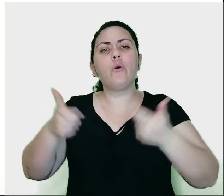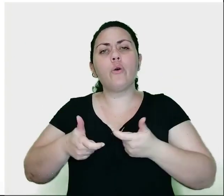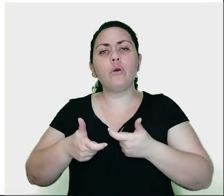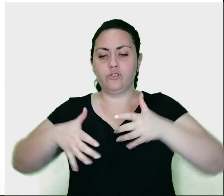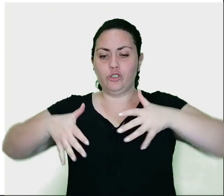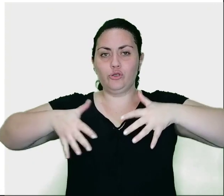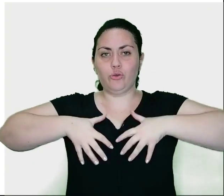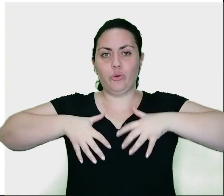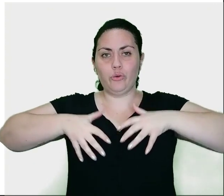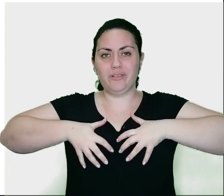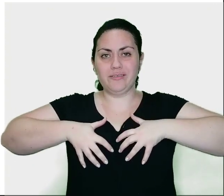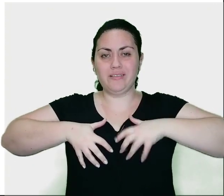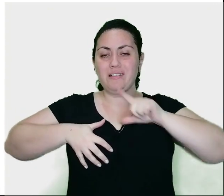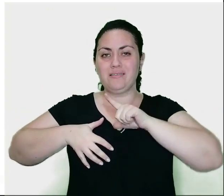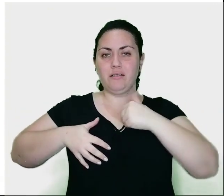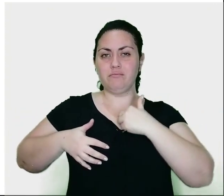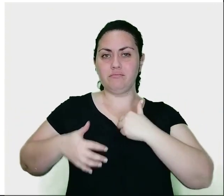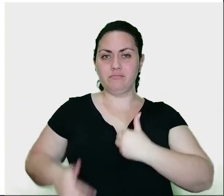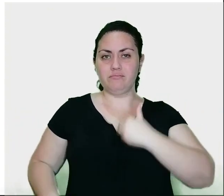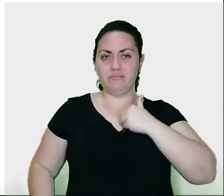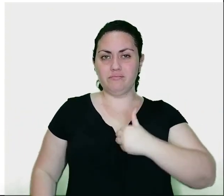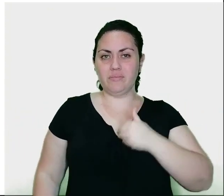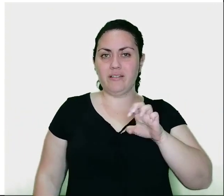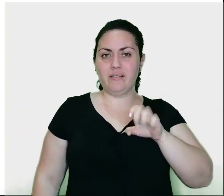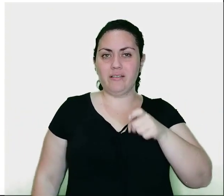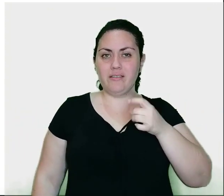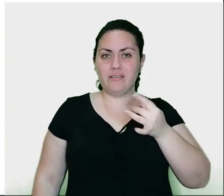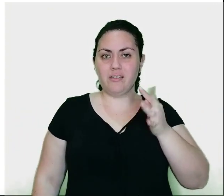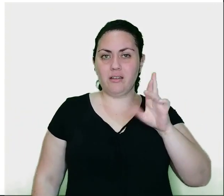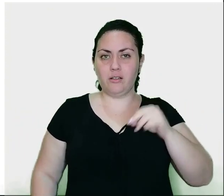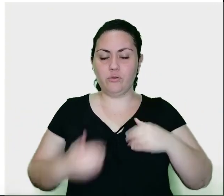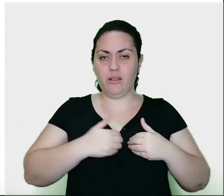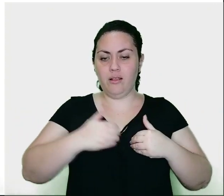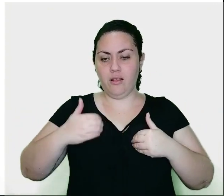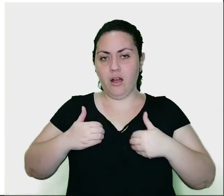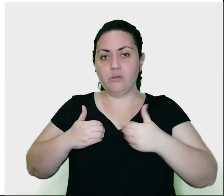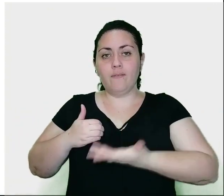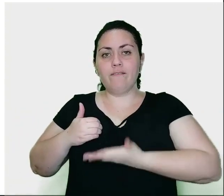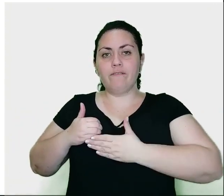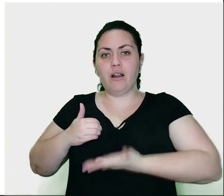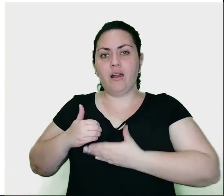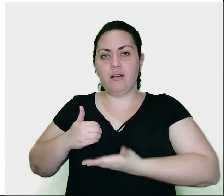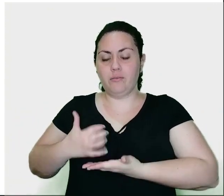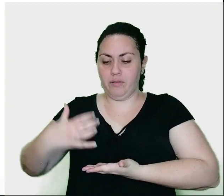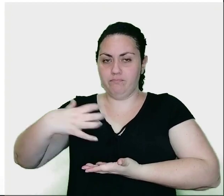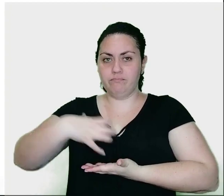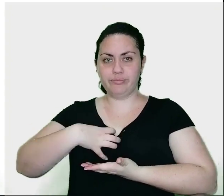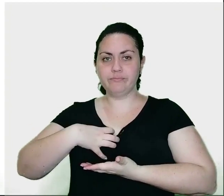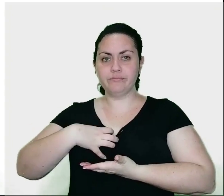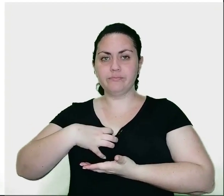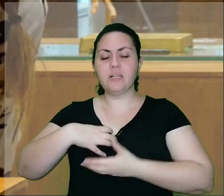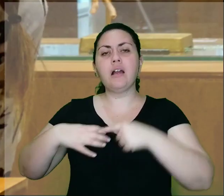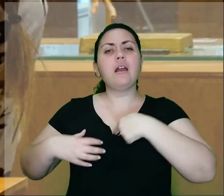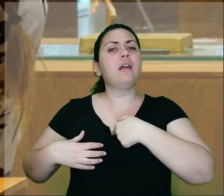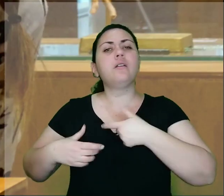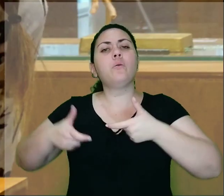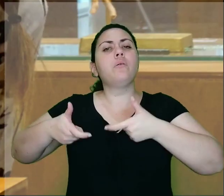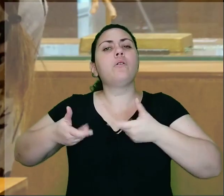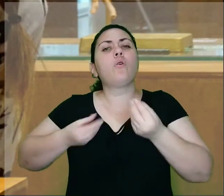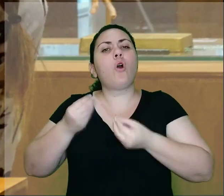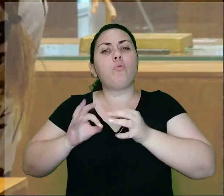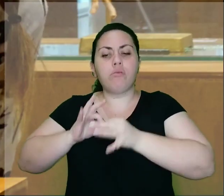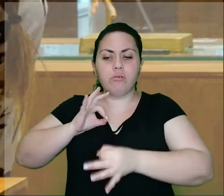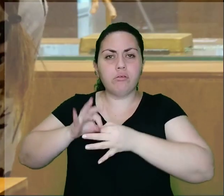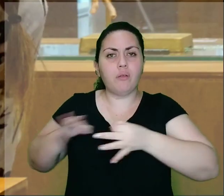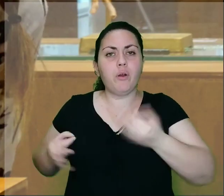na cavidade torácica, posterior ao osso externo e acima do músculo diafragma. Esse órgão tem o tamanho